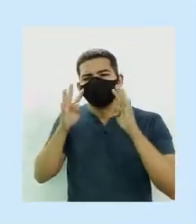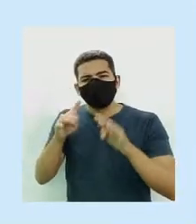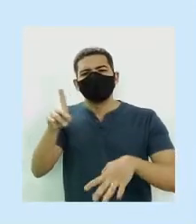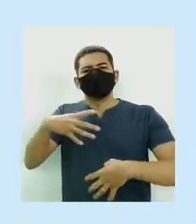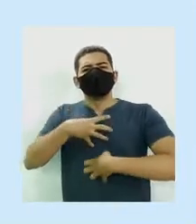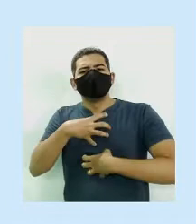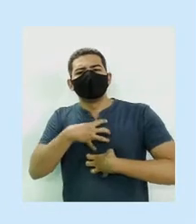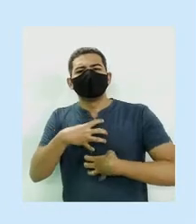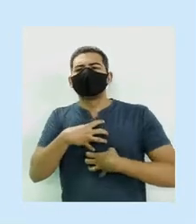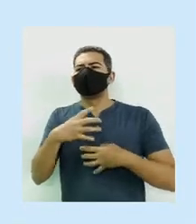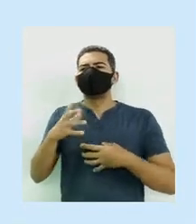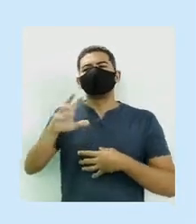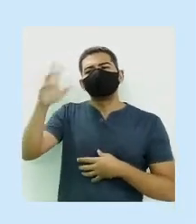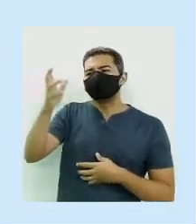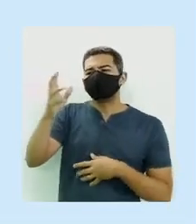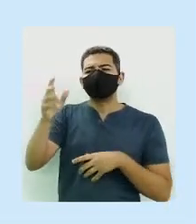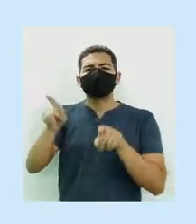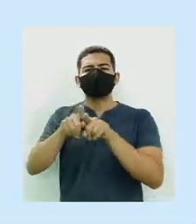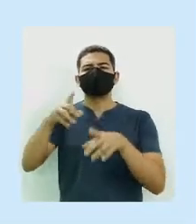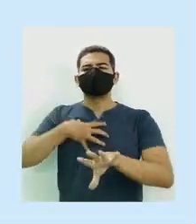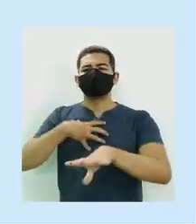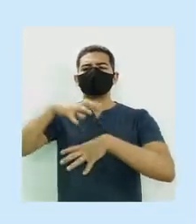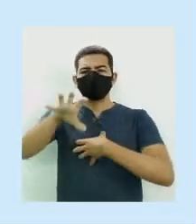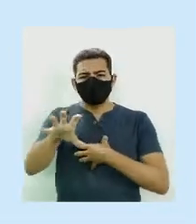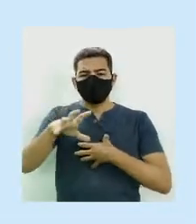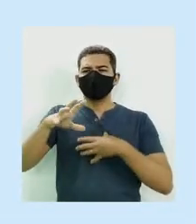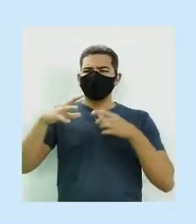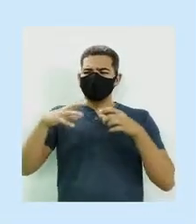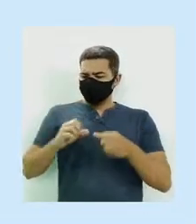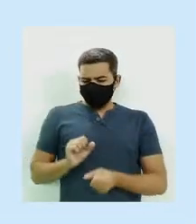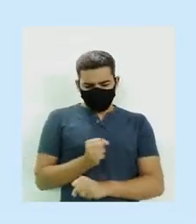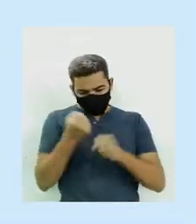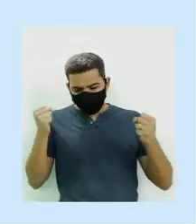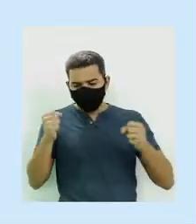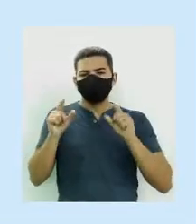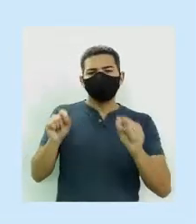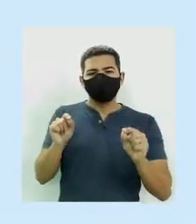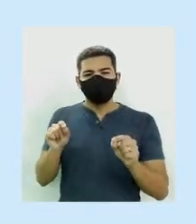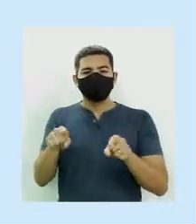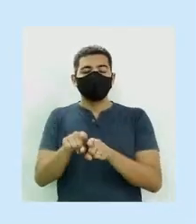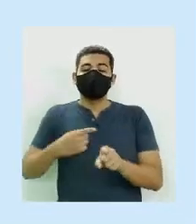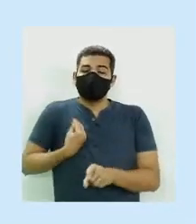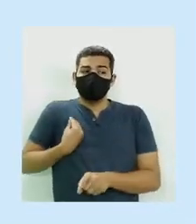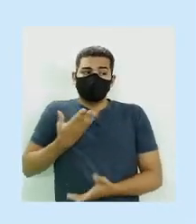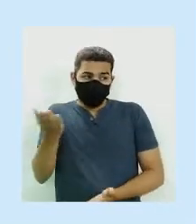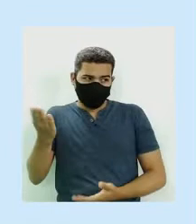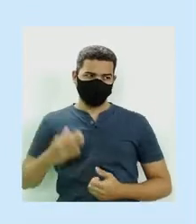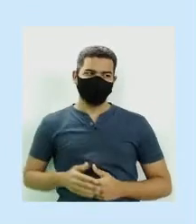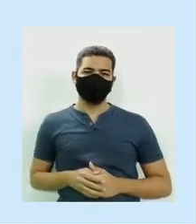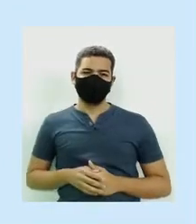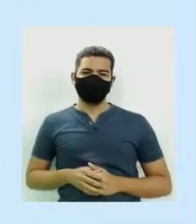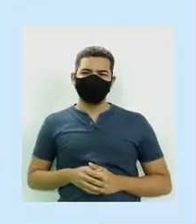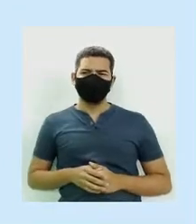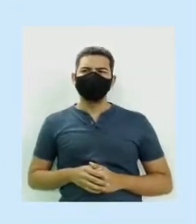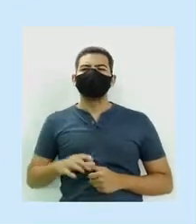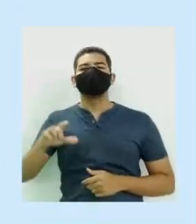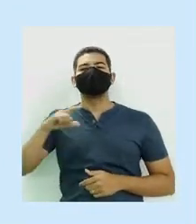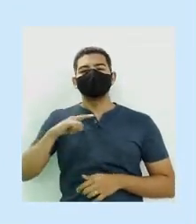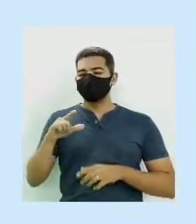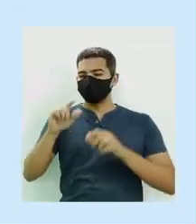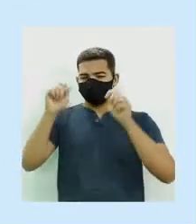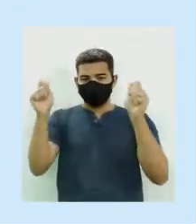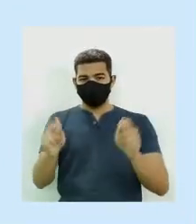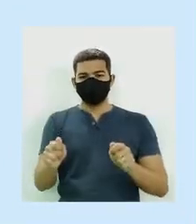passam, compreender suas revoltas, os seus problemas e a sua realidade. E isso tudo através das